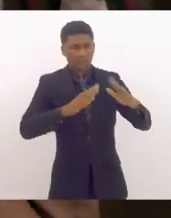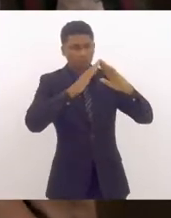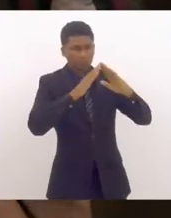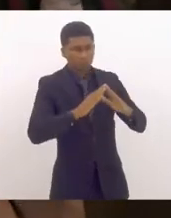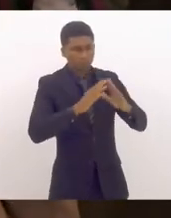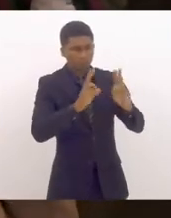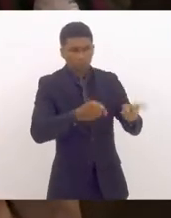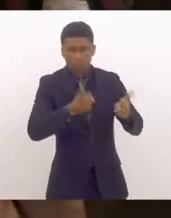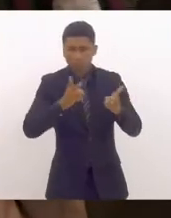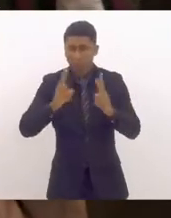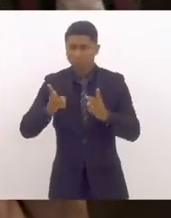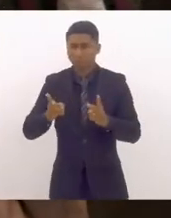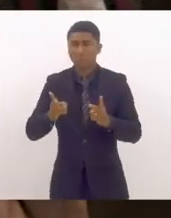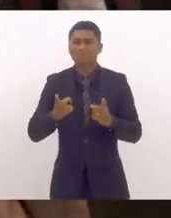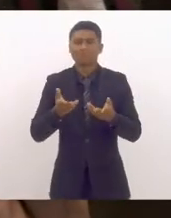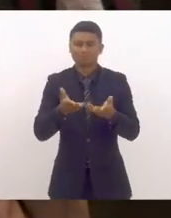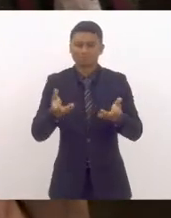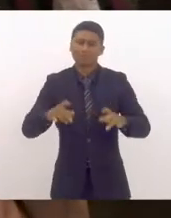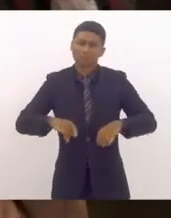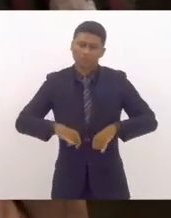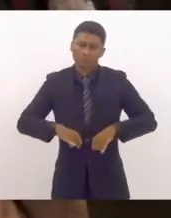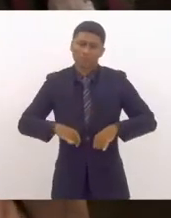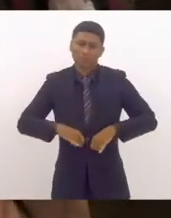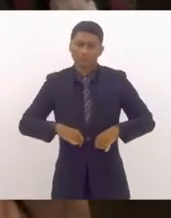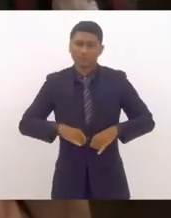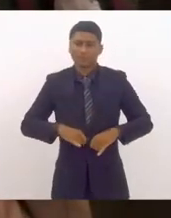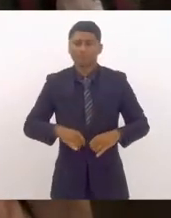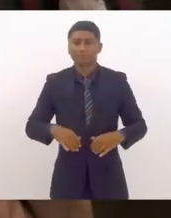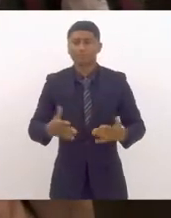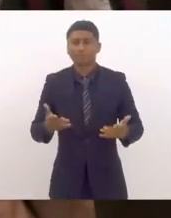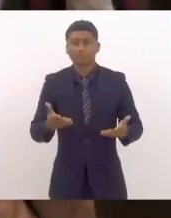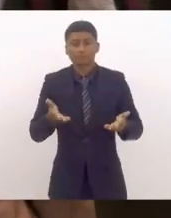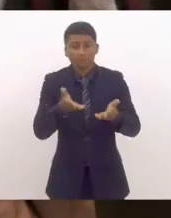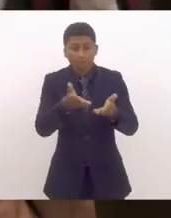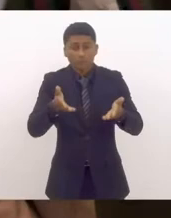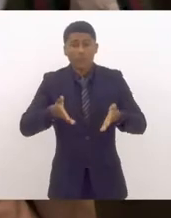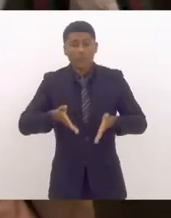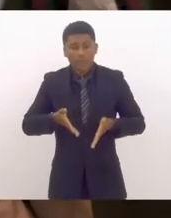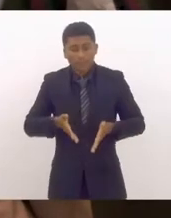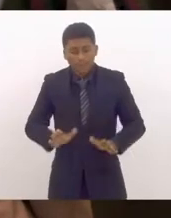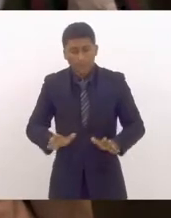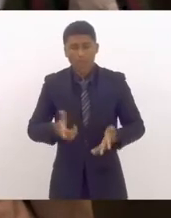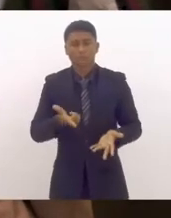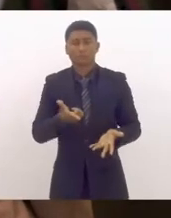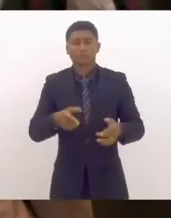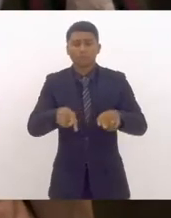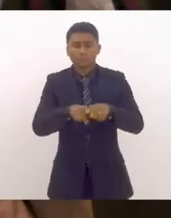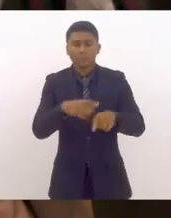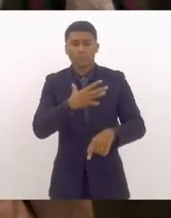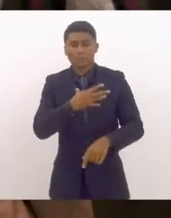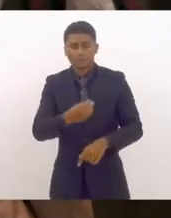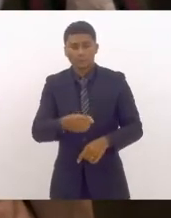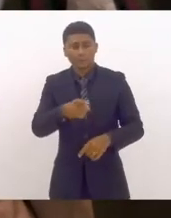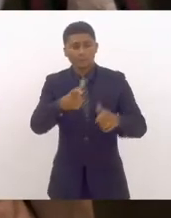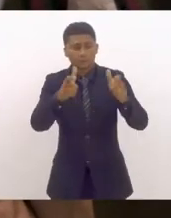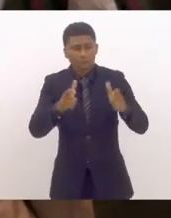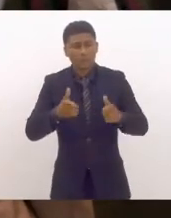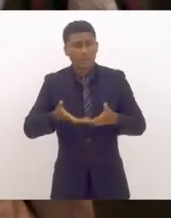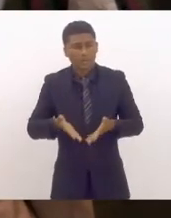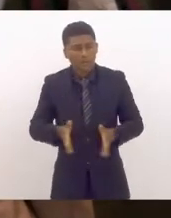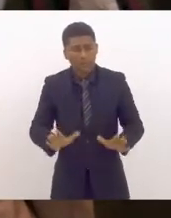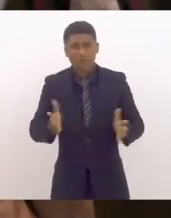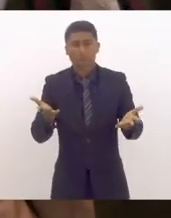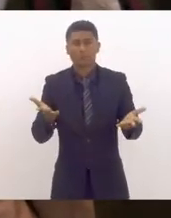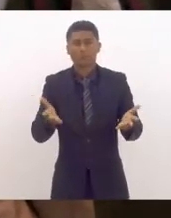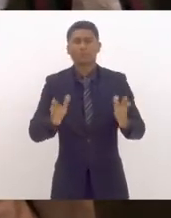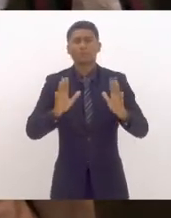convívio social, do seu dia a dia. Nasceram ali, seus filhos nasceram ali, e não tem condição